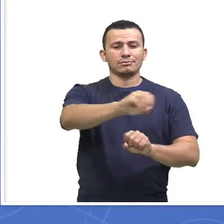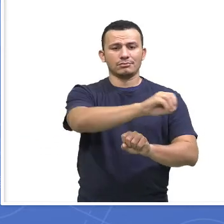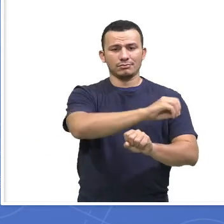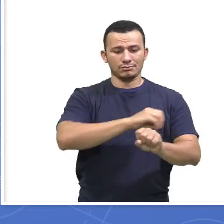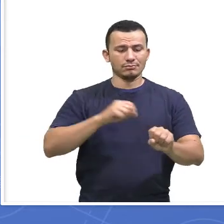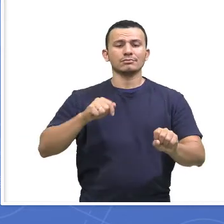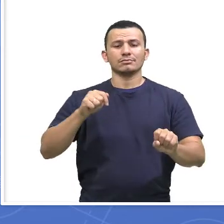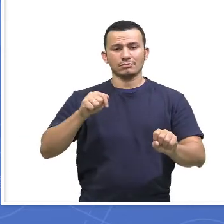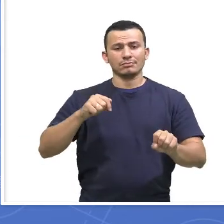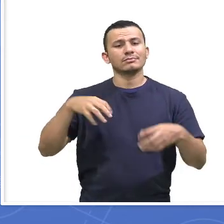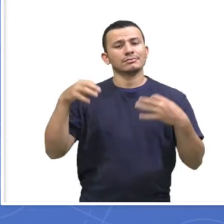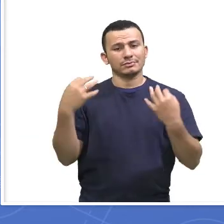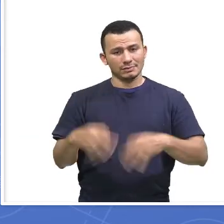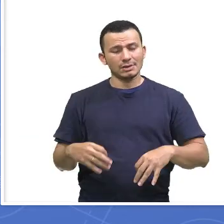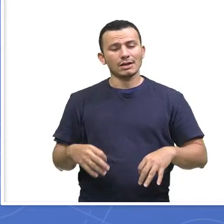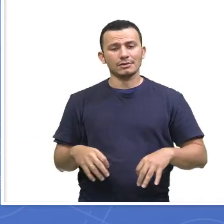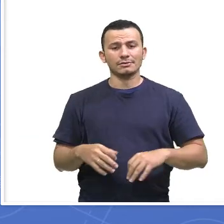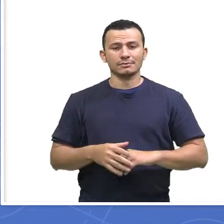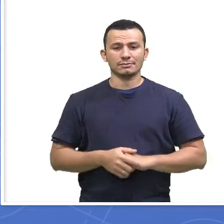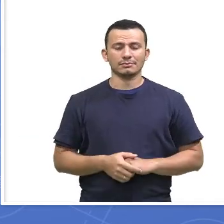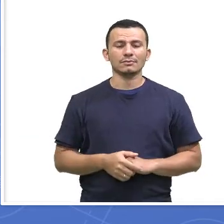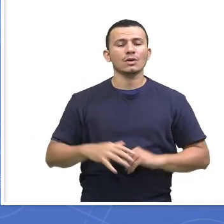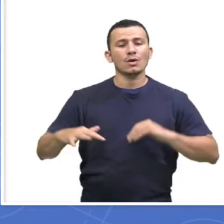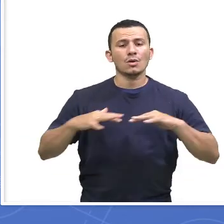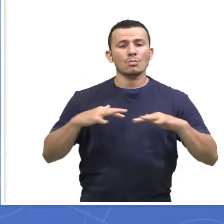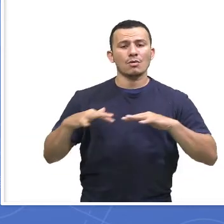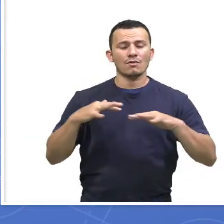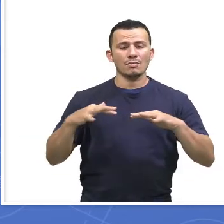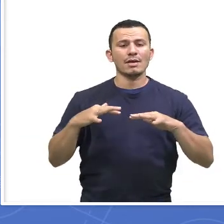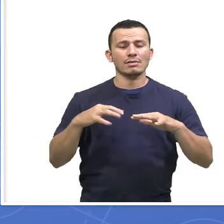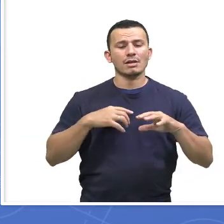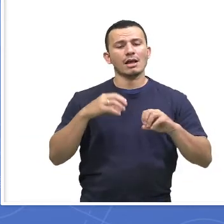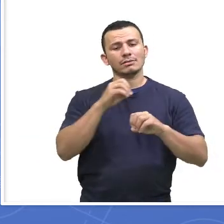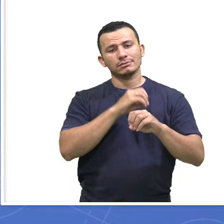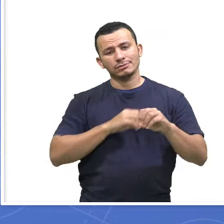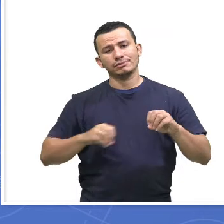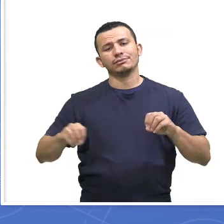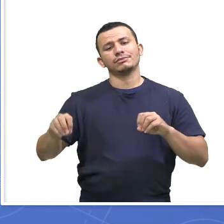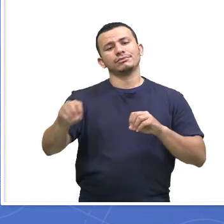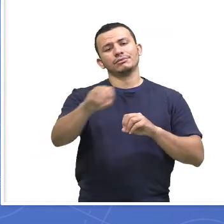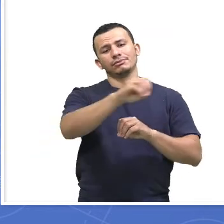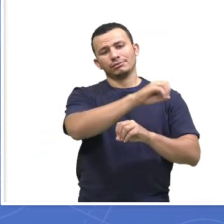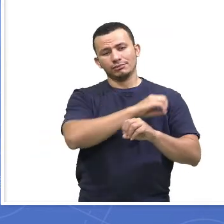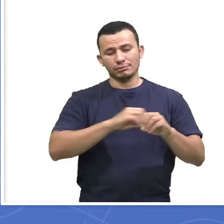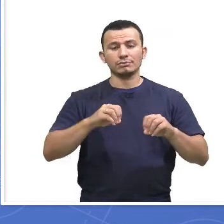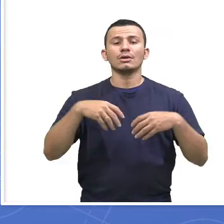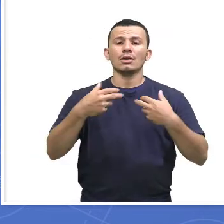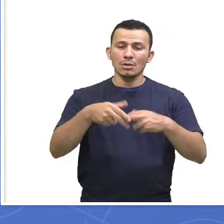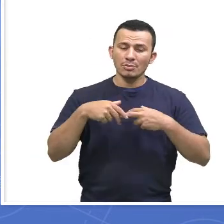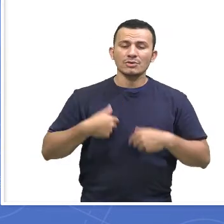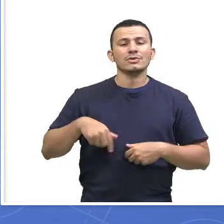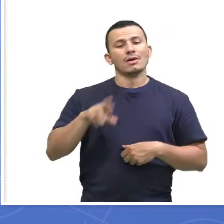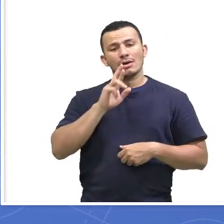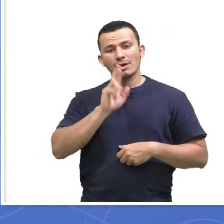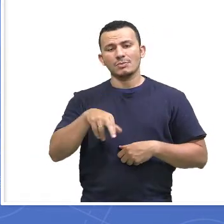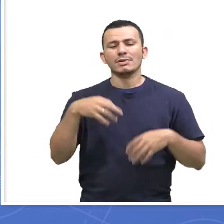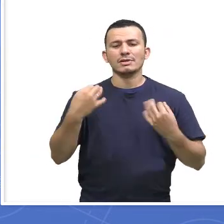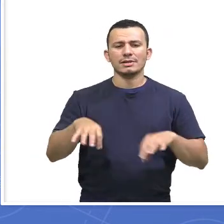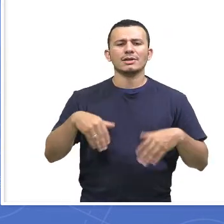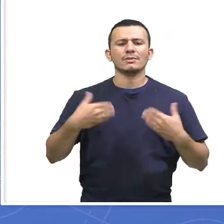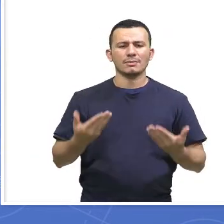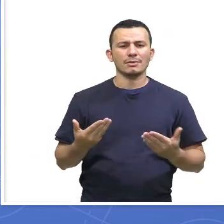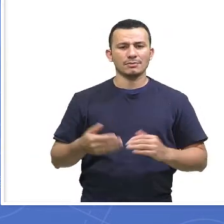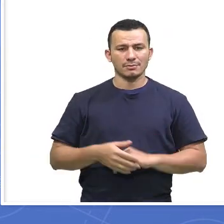Nós estudamos em geografia, né? Movimento de rotação e translação, né? Então vamos ver qual é a resposta certa de Nicolau Copérnico